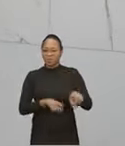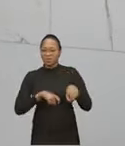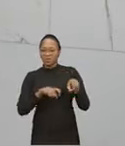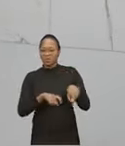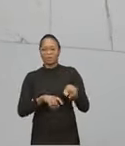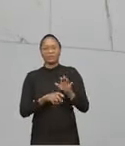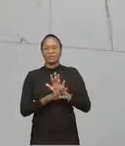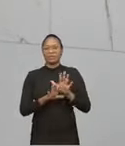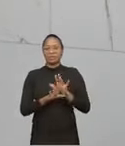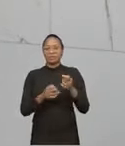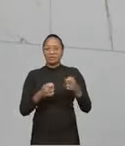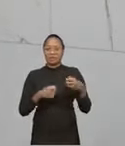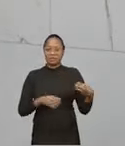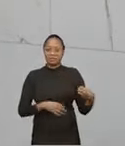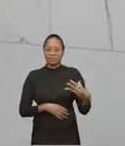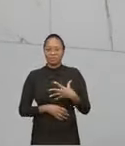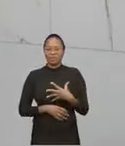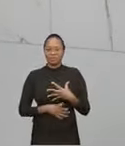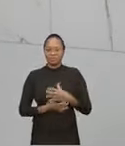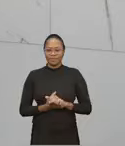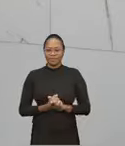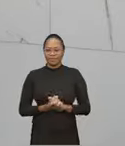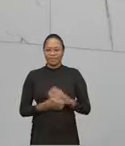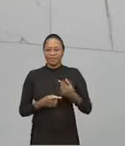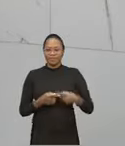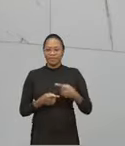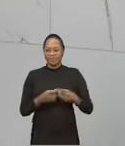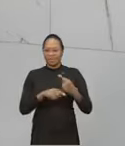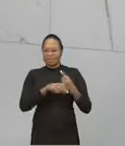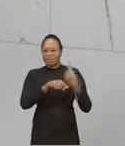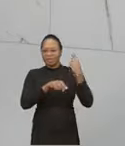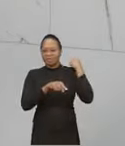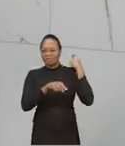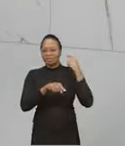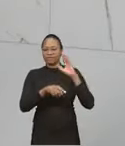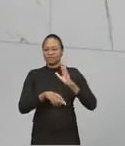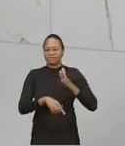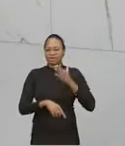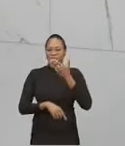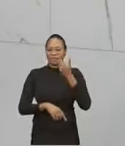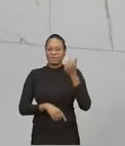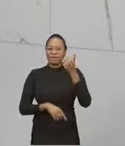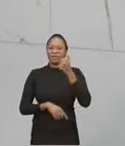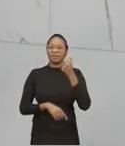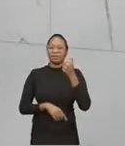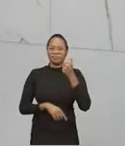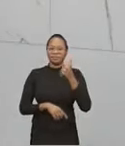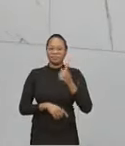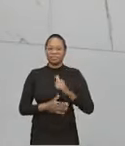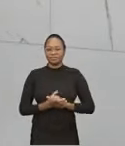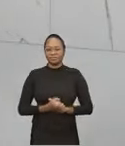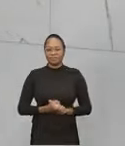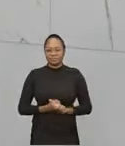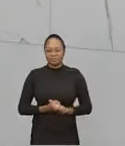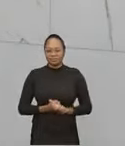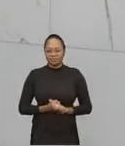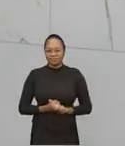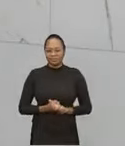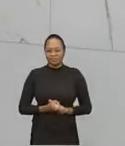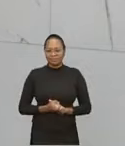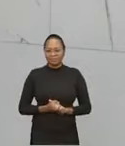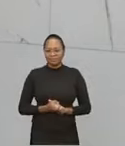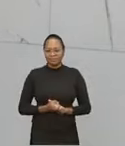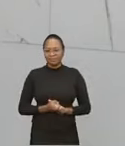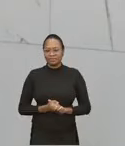nova, porque aquele campo já foi o melhor campo de Camaçari, entre sede e aula. Inclusive, melhor do que